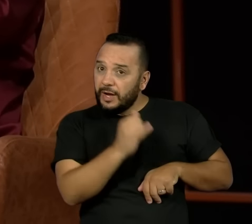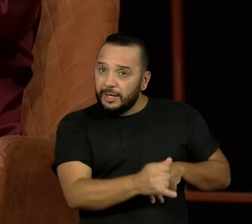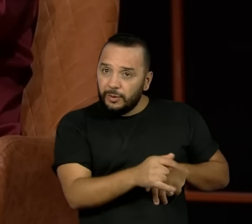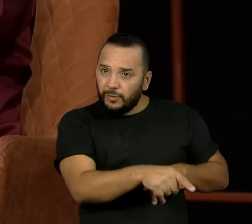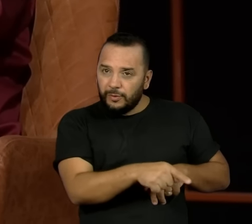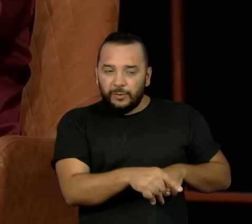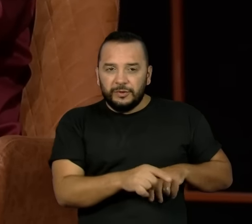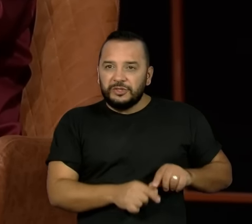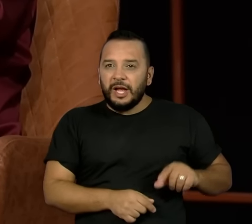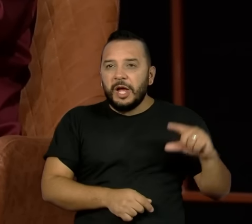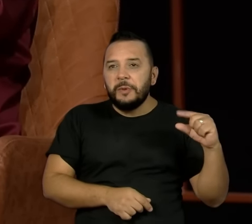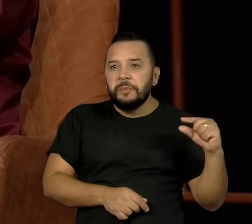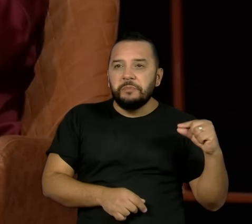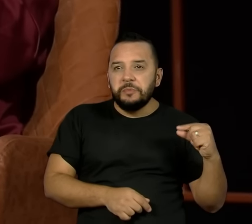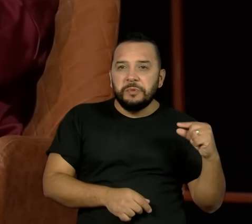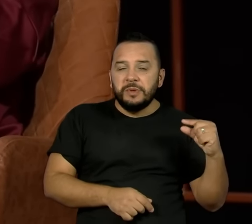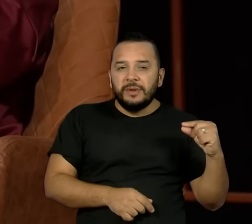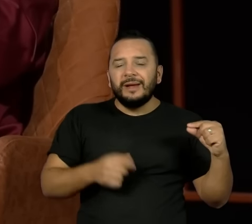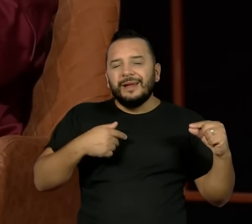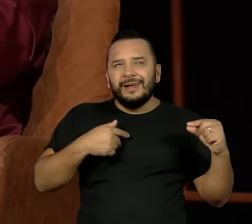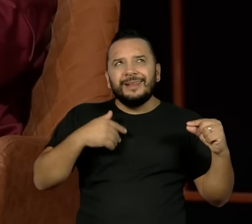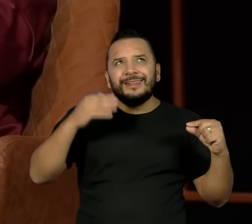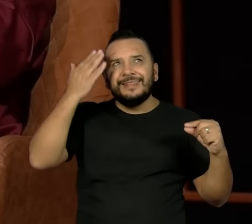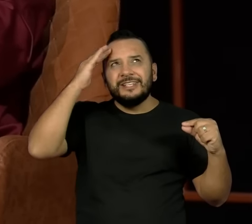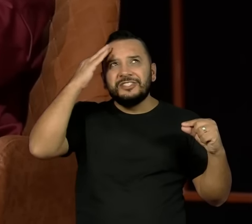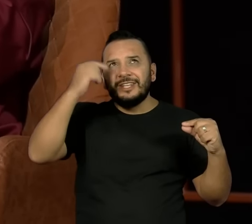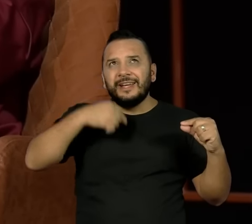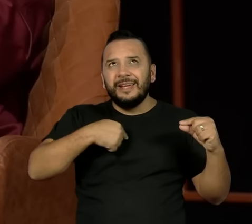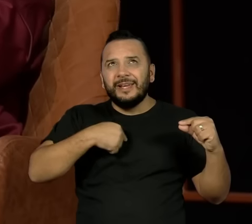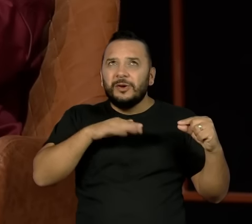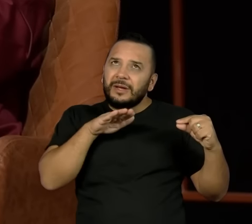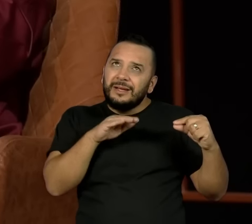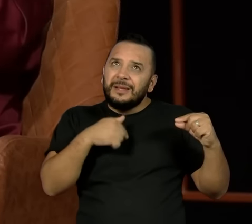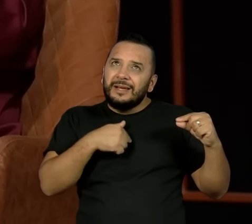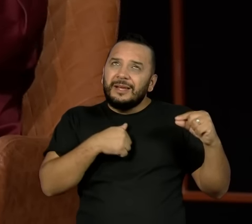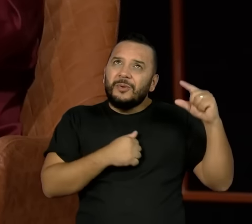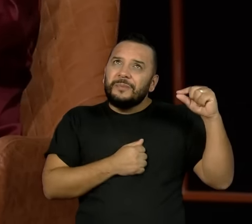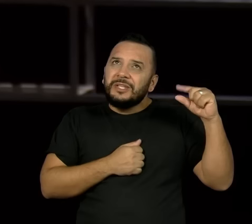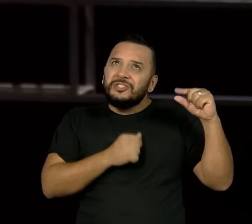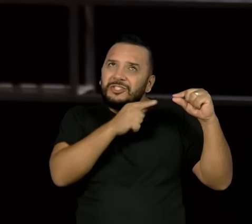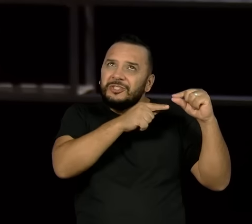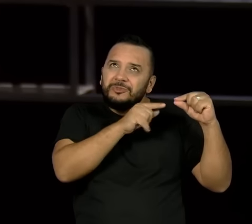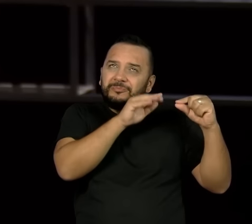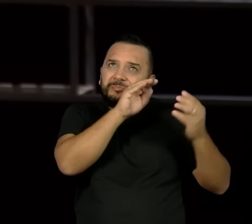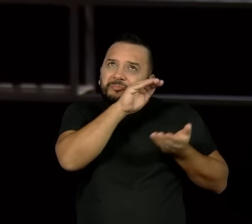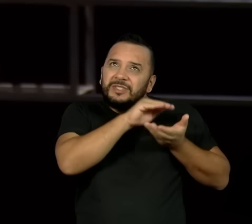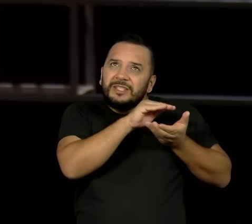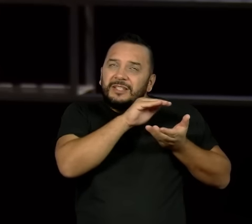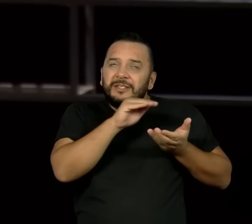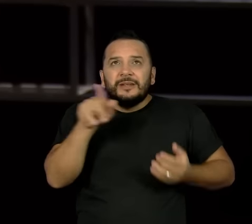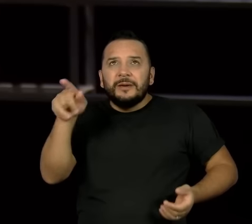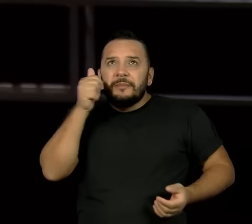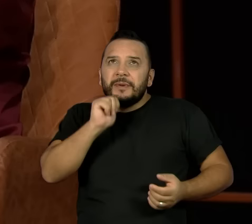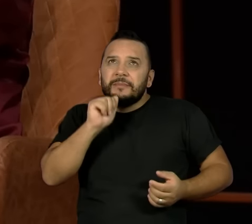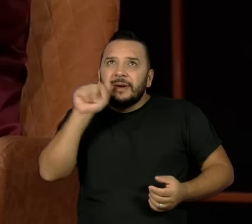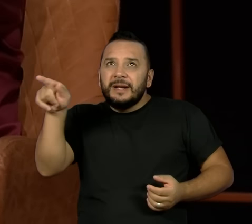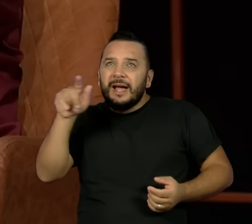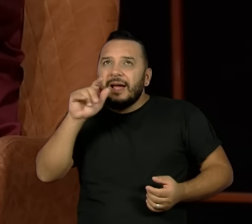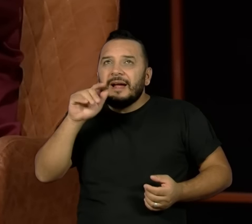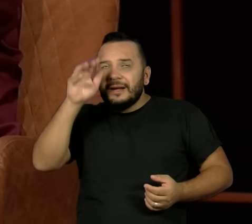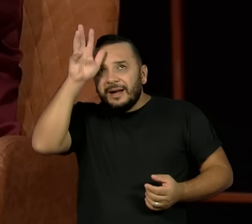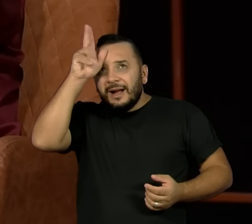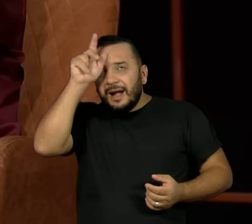e ele com o pintinho. Ele aceita a metáfora na hora, tá? Então, pronto, esse livro pode ser bom para a criança. E aí vão